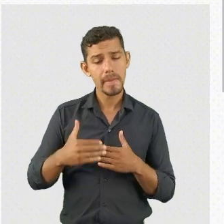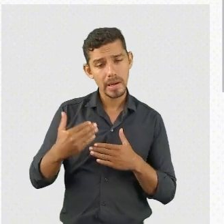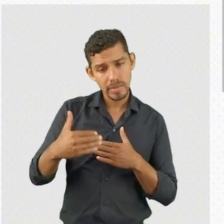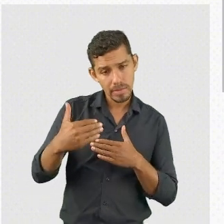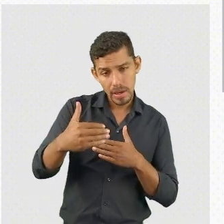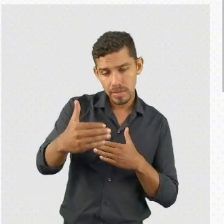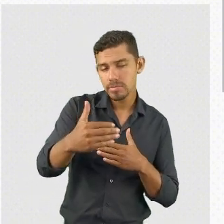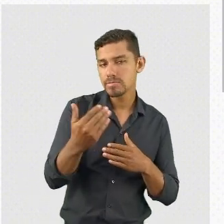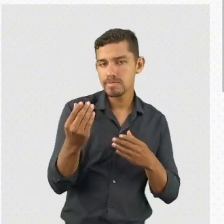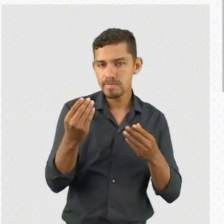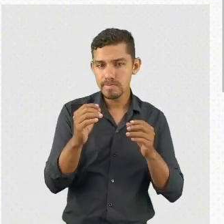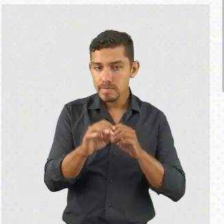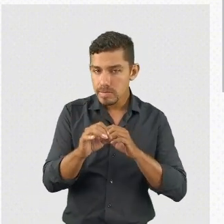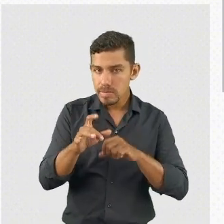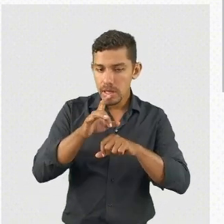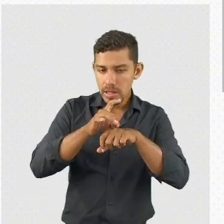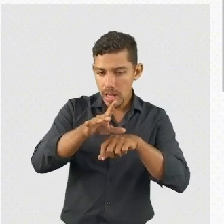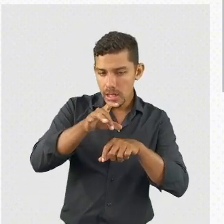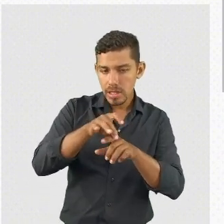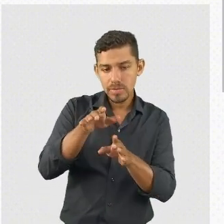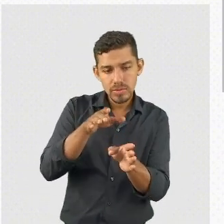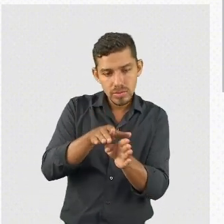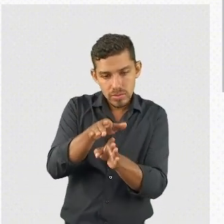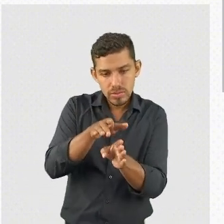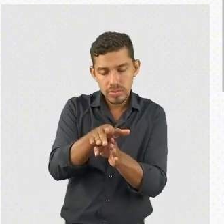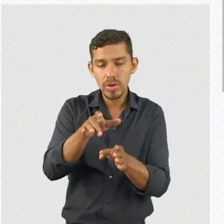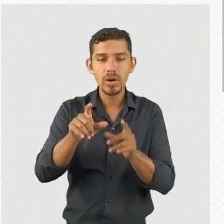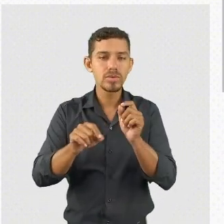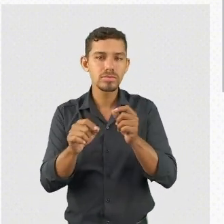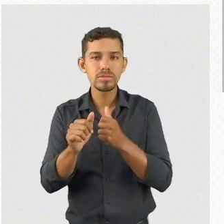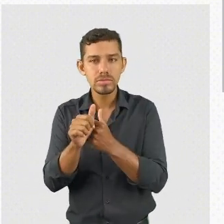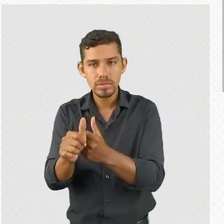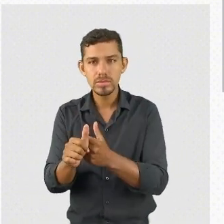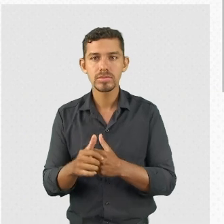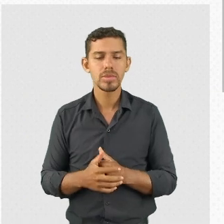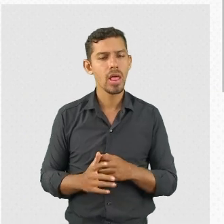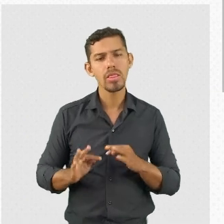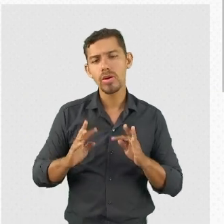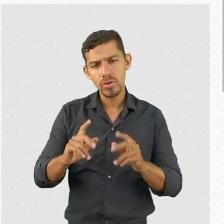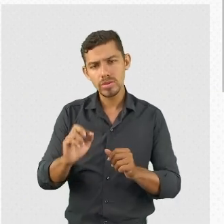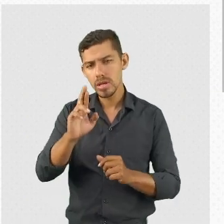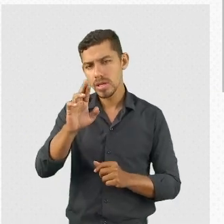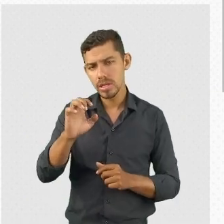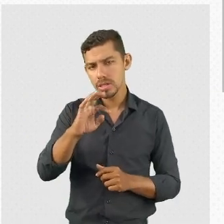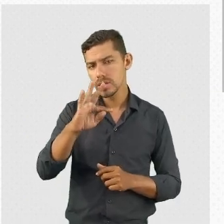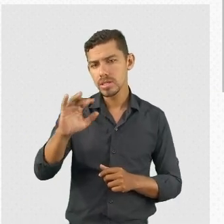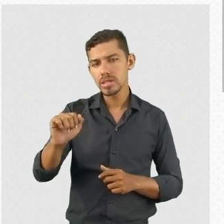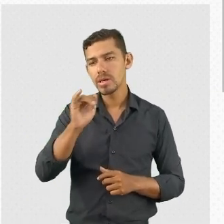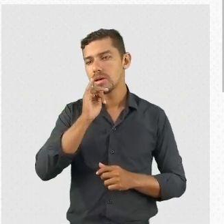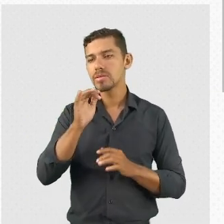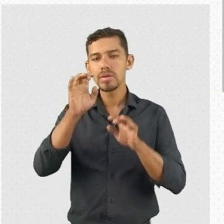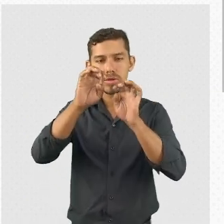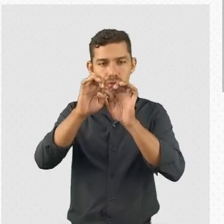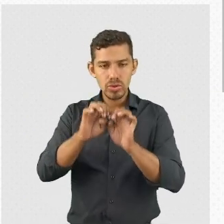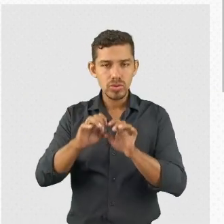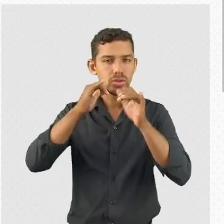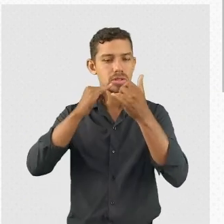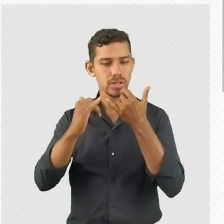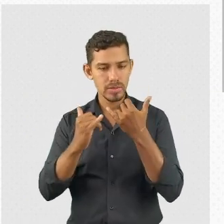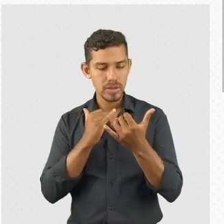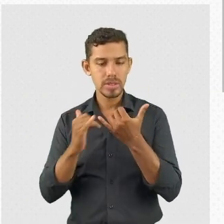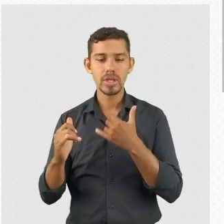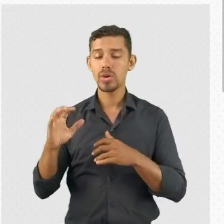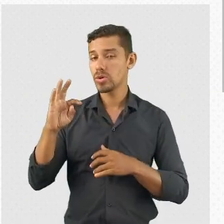passo dos procedimentos que você tem que seguir. Toda receita, ela tem uma estrutura semelhante. Você tem um